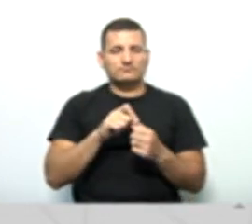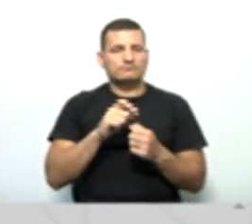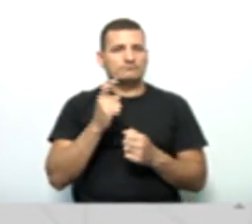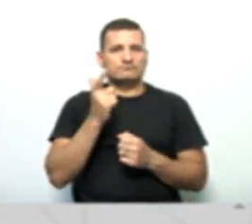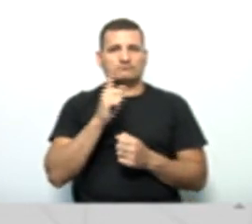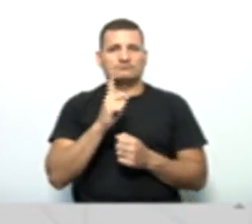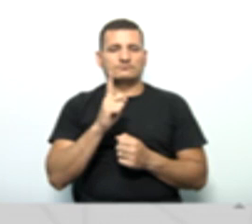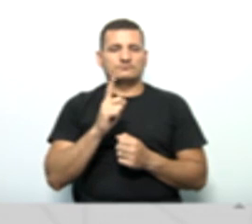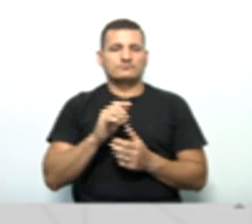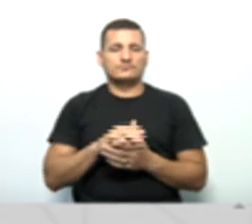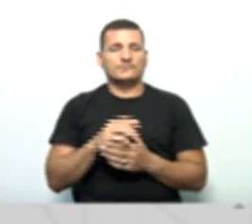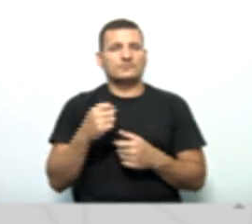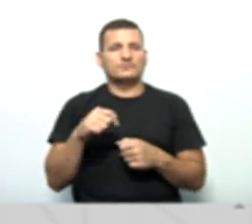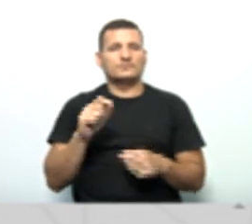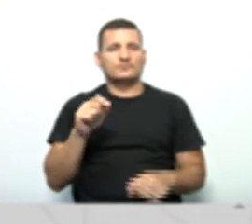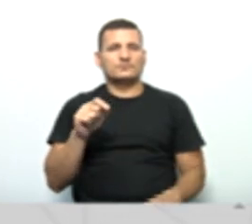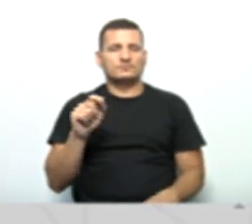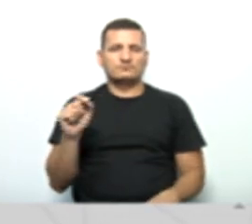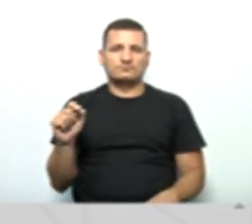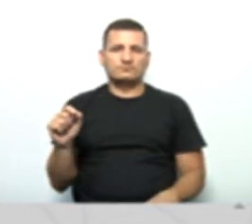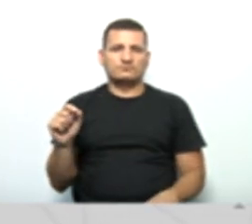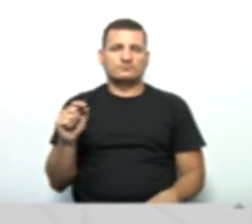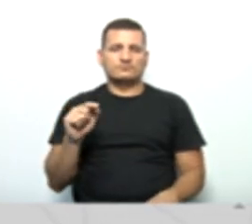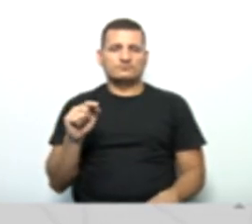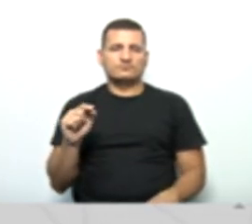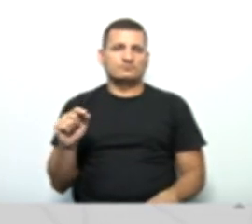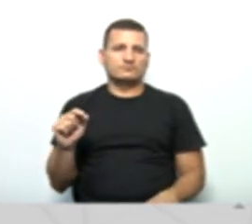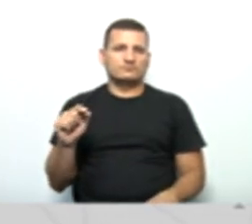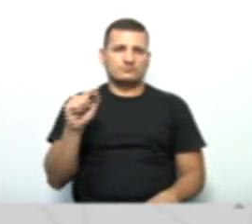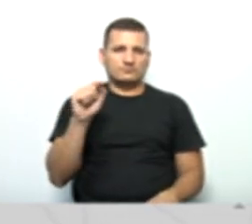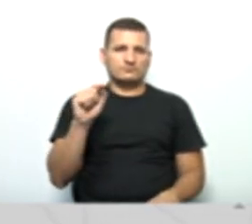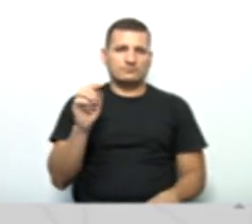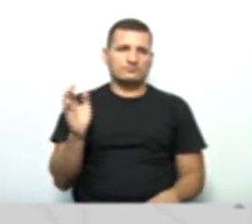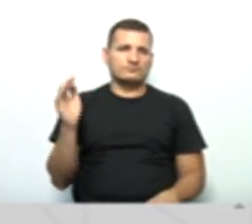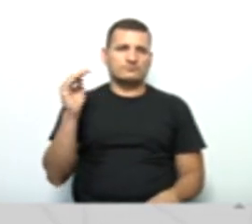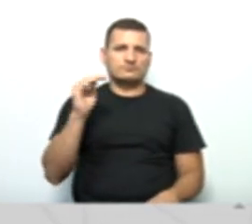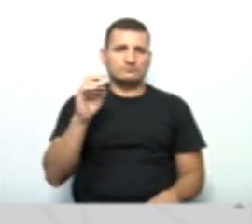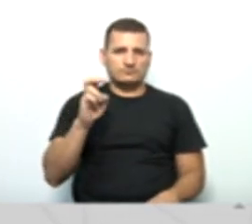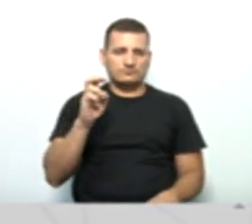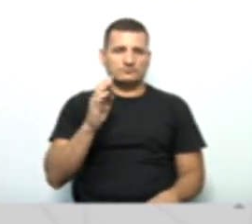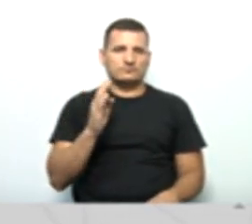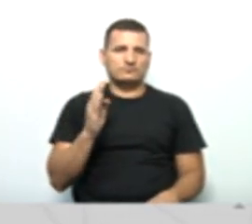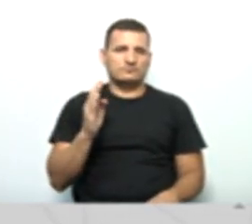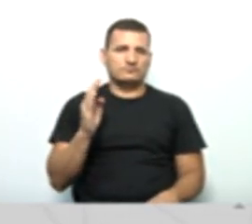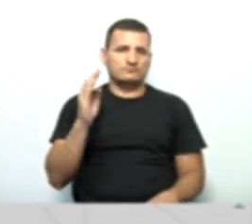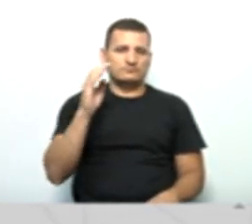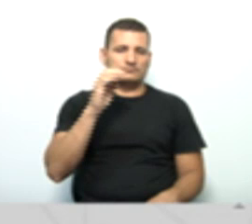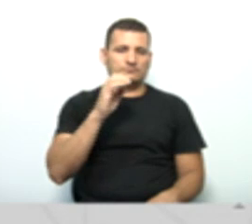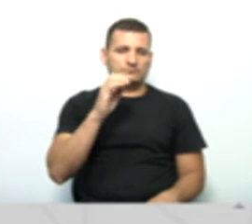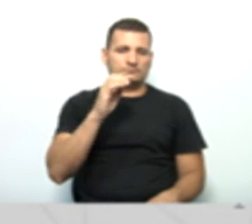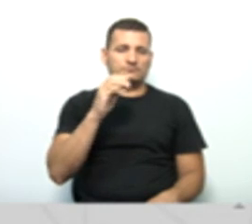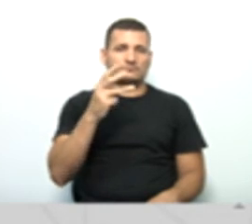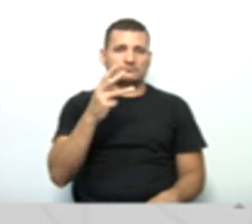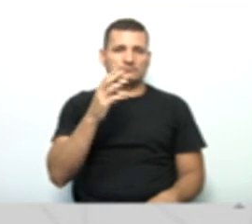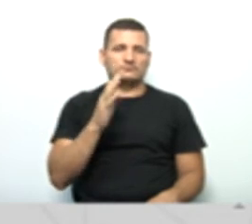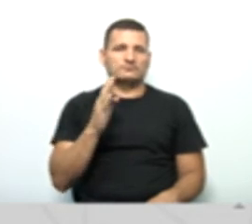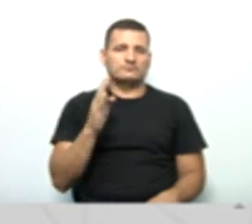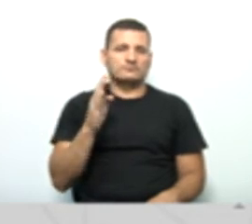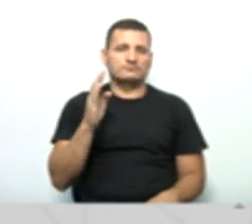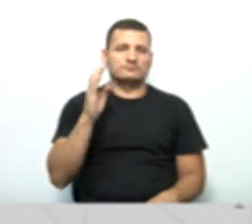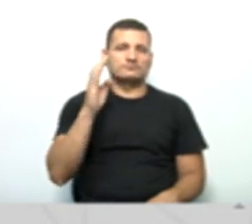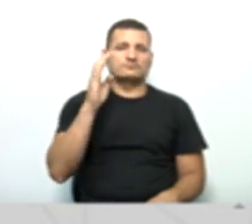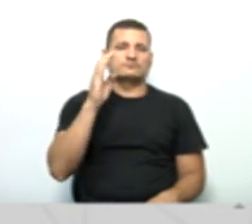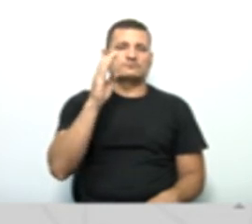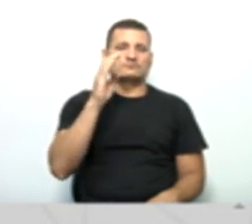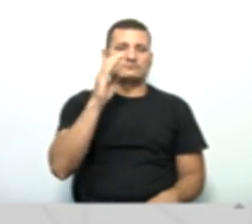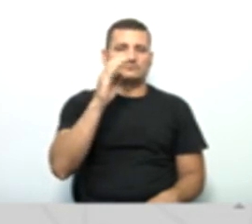consigo. Então eu tenho que passar por níveis. Por exemplo, eu saio do 8, vou para o nível 5. Do nível 5 vou para o nível 3,